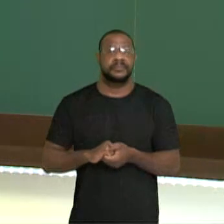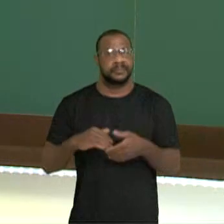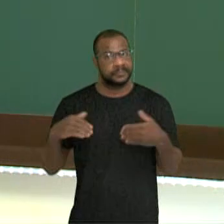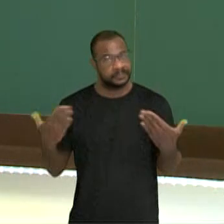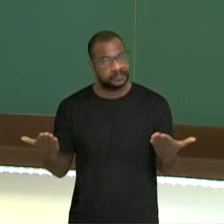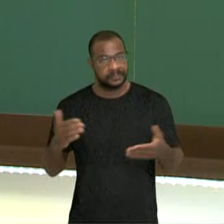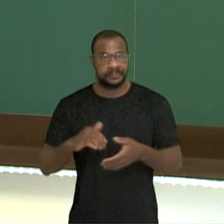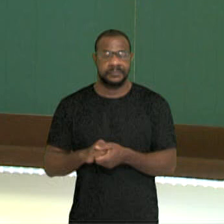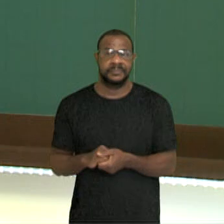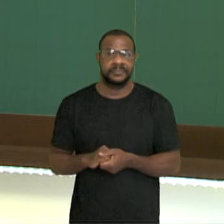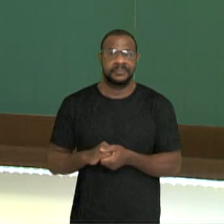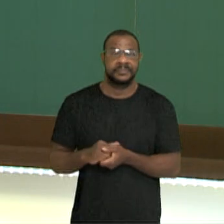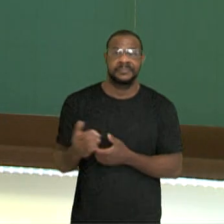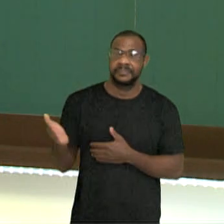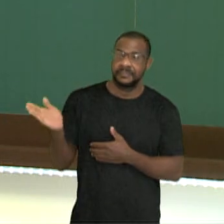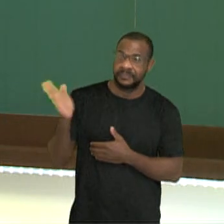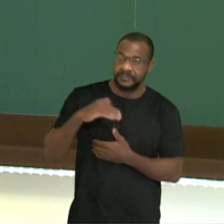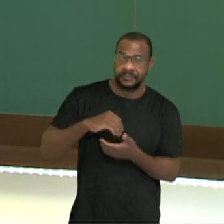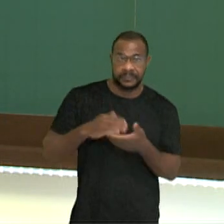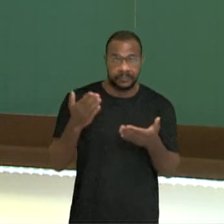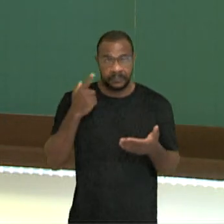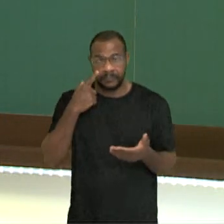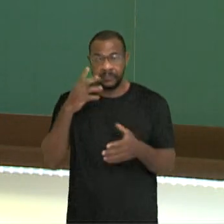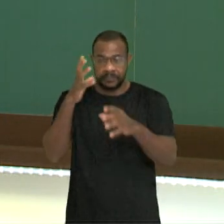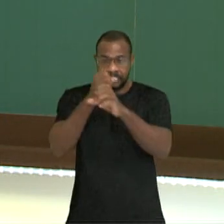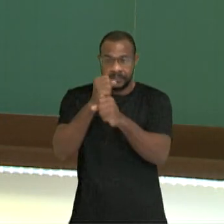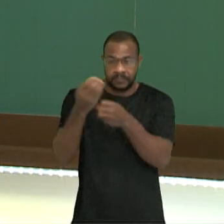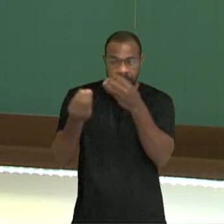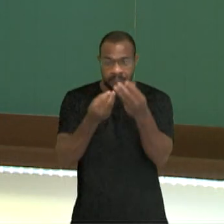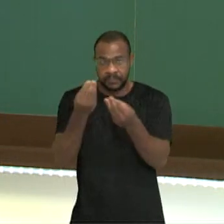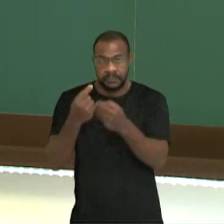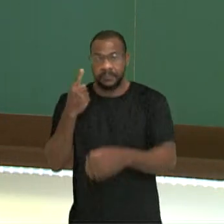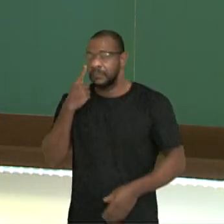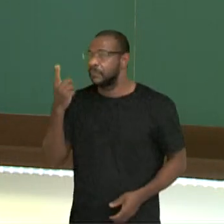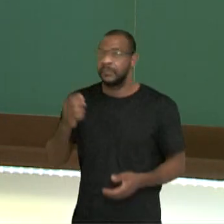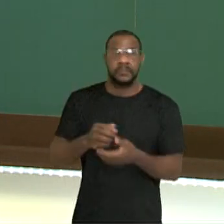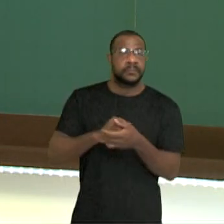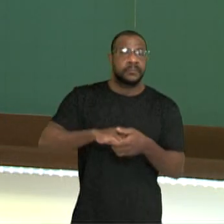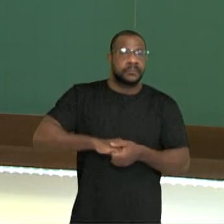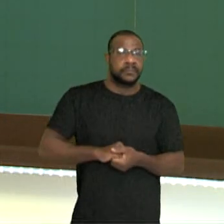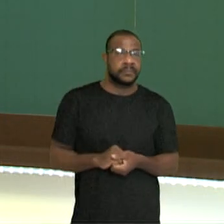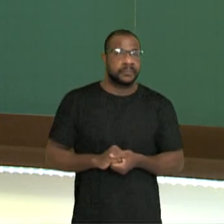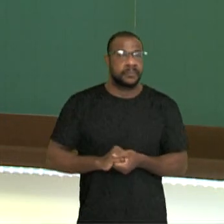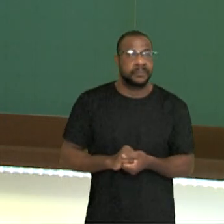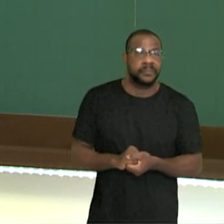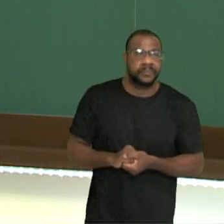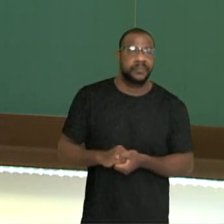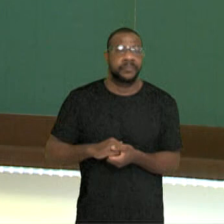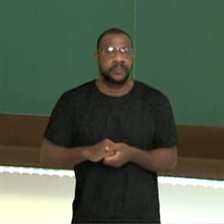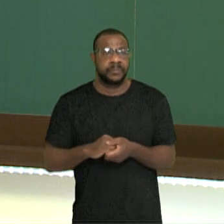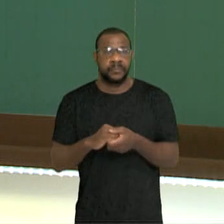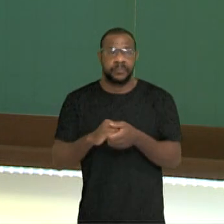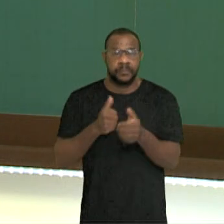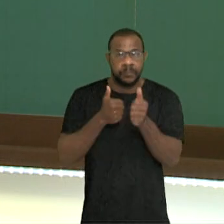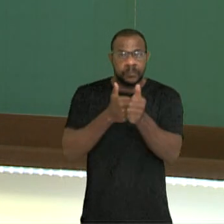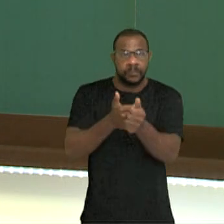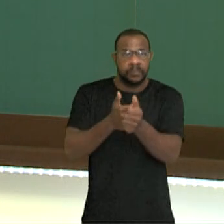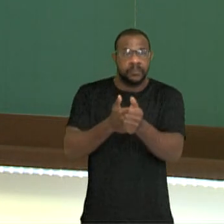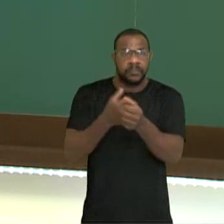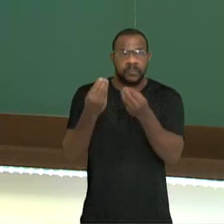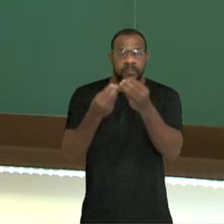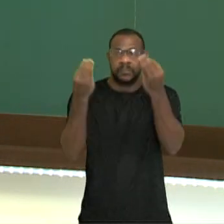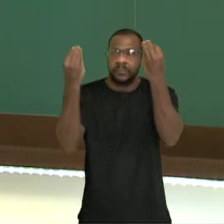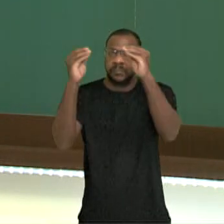Então, pessoal, vamos lá ao cálculo. Então, é juro composto. Aqui nós temos o capital 1.400, a taxa 7,5%